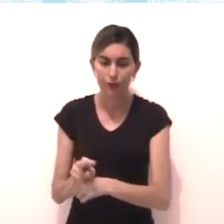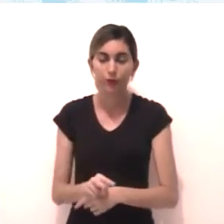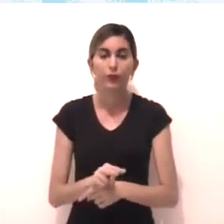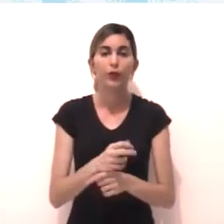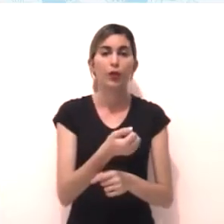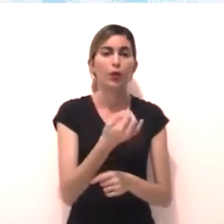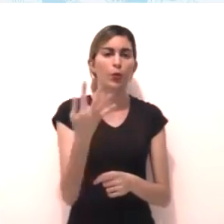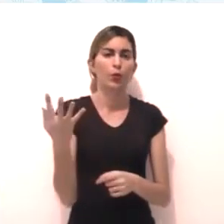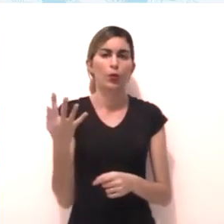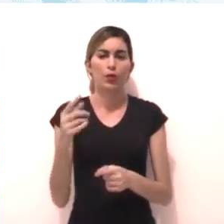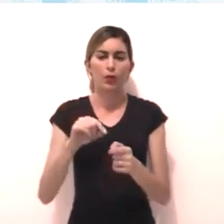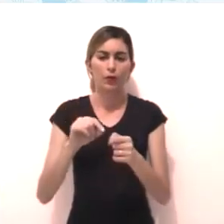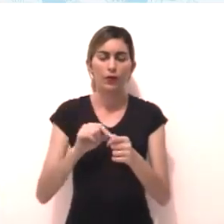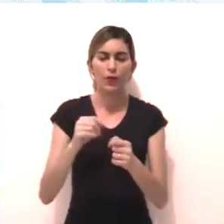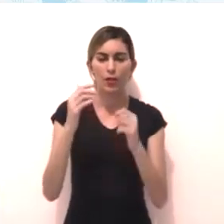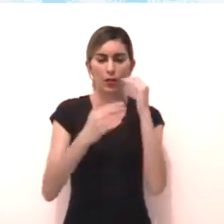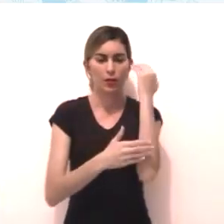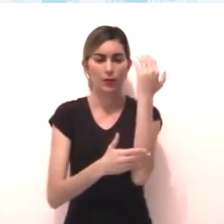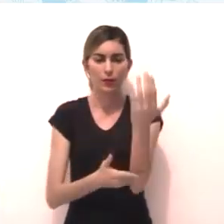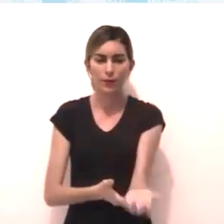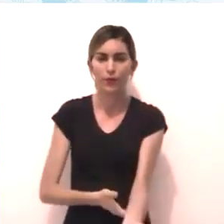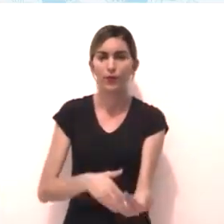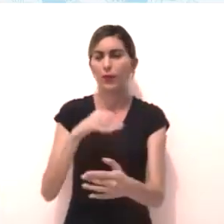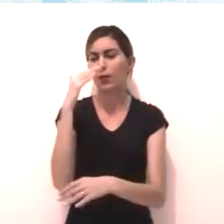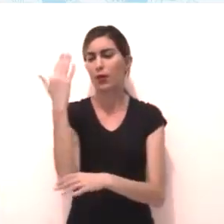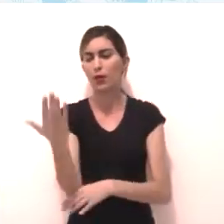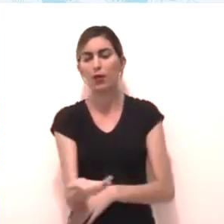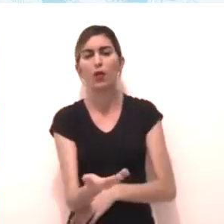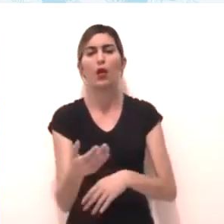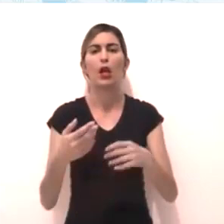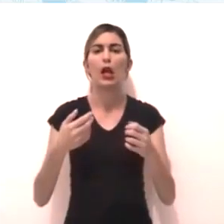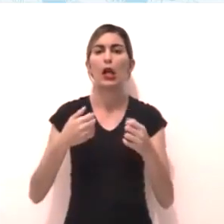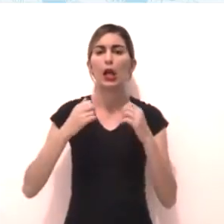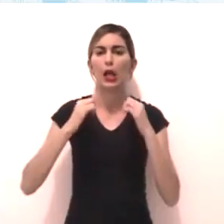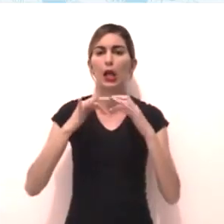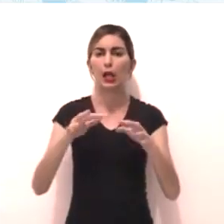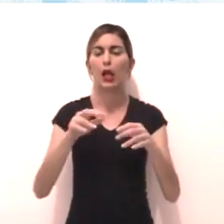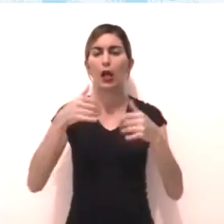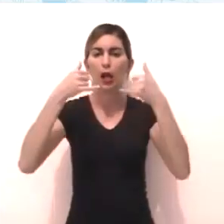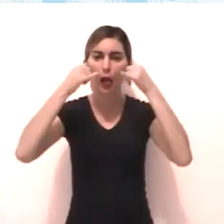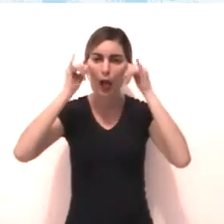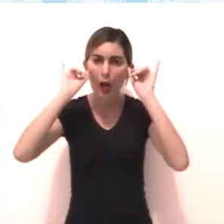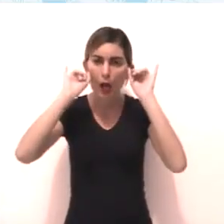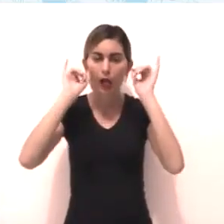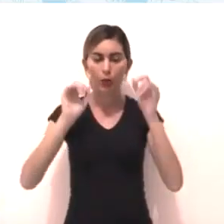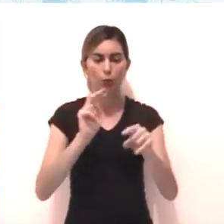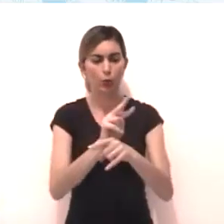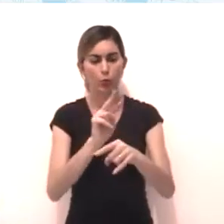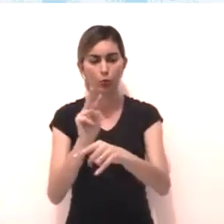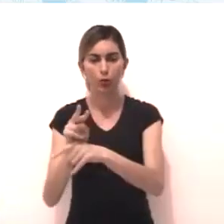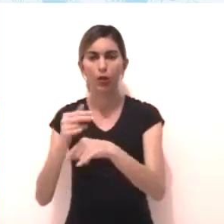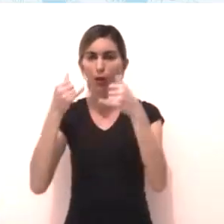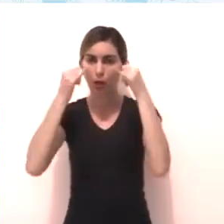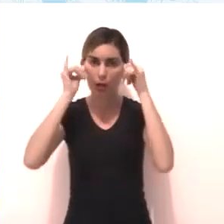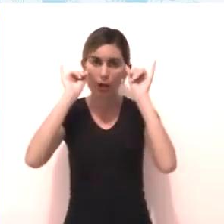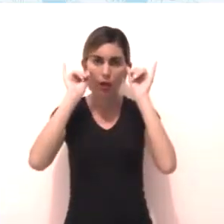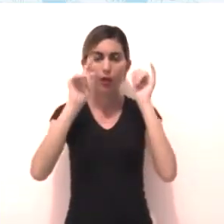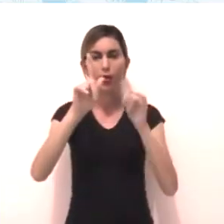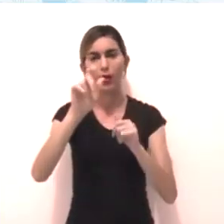pecuária é quando a gente faz o desmatamento para criar pasto para gado, para a criação de